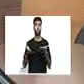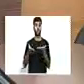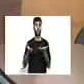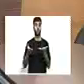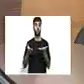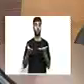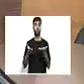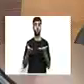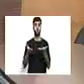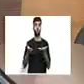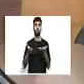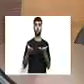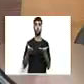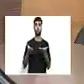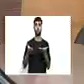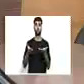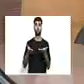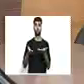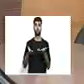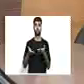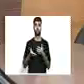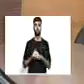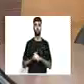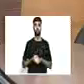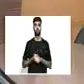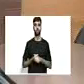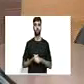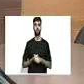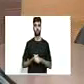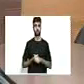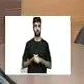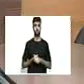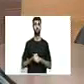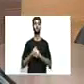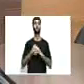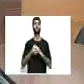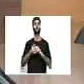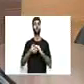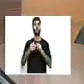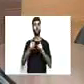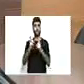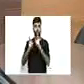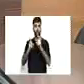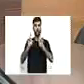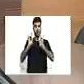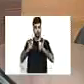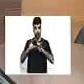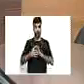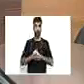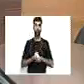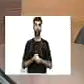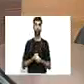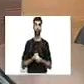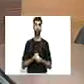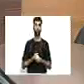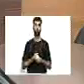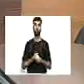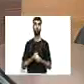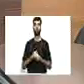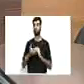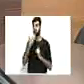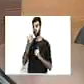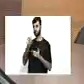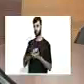agora para a nona extraordinária favor senhor